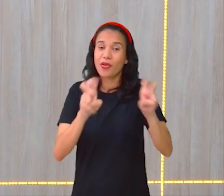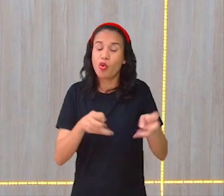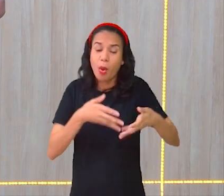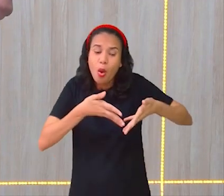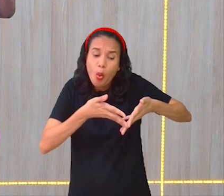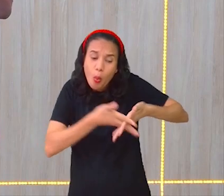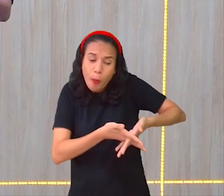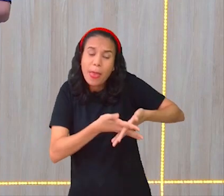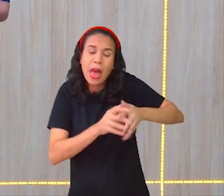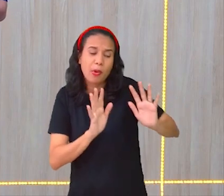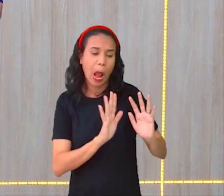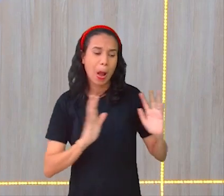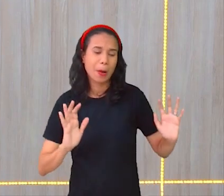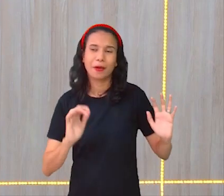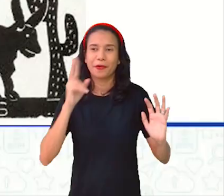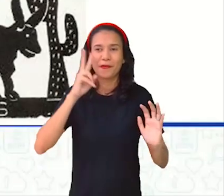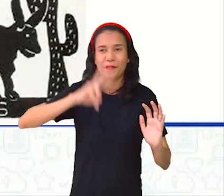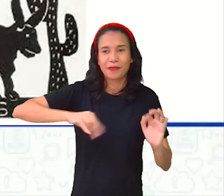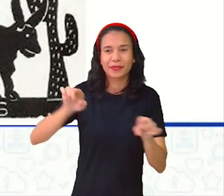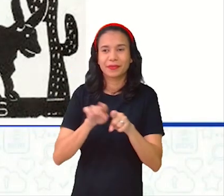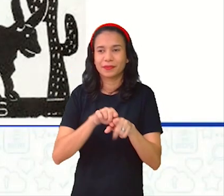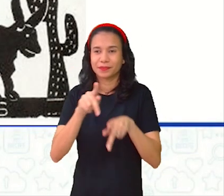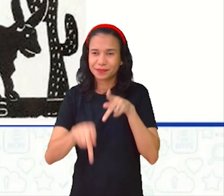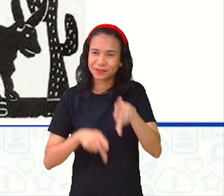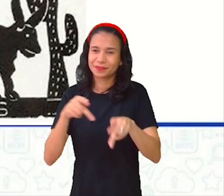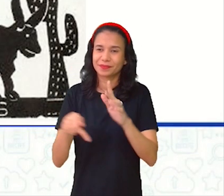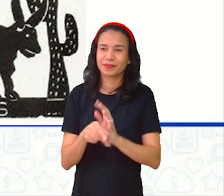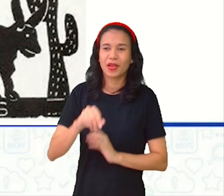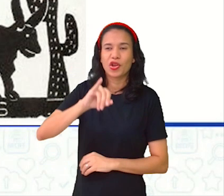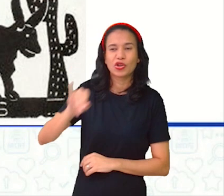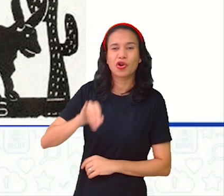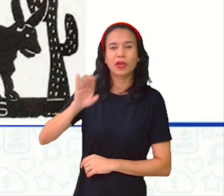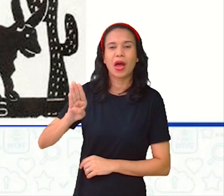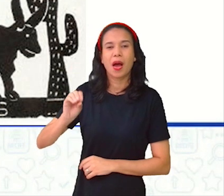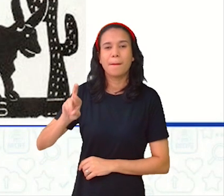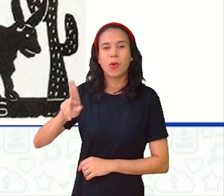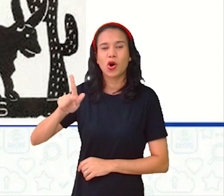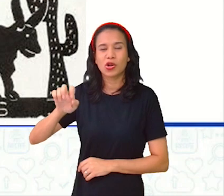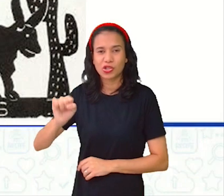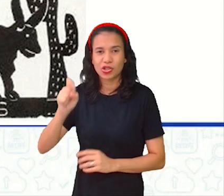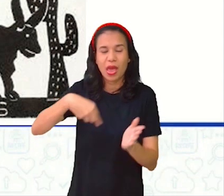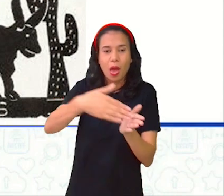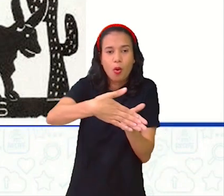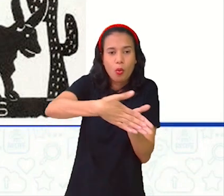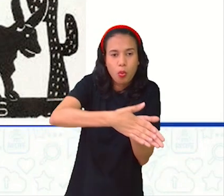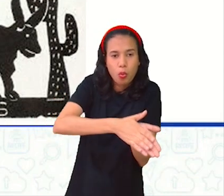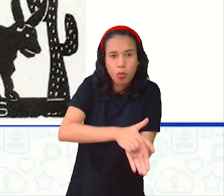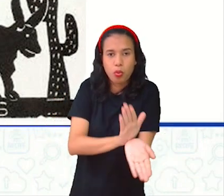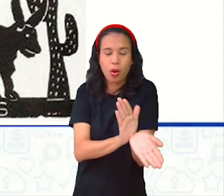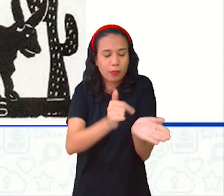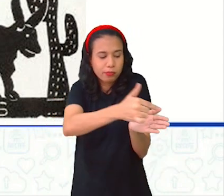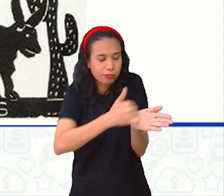presépio. Aí vocês estão vendo também uma obra de um artista popular, o nosso J. Borges, né? Uma xilogravura. E